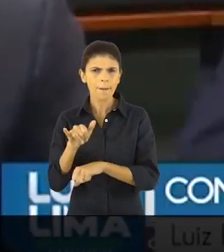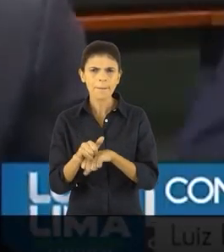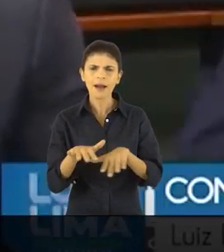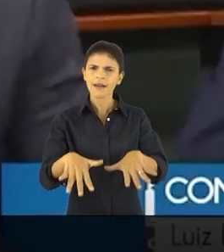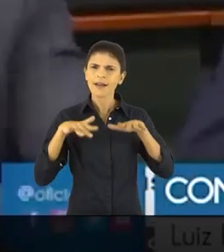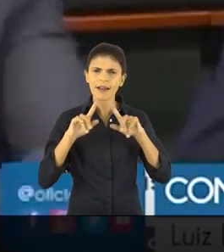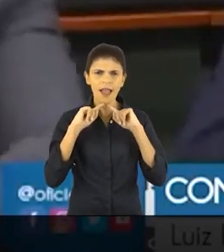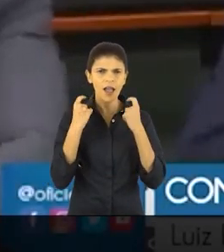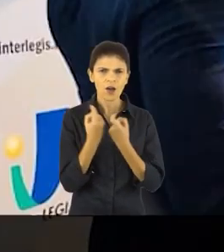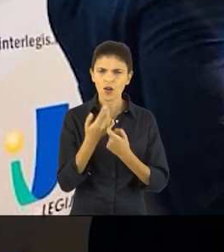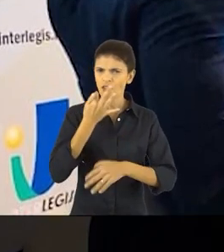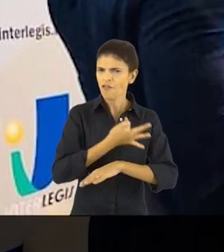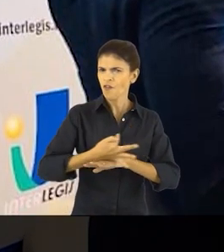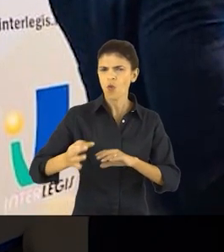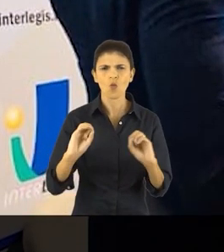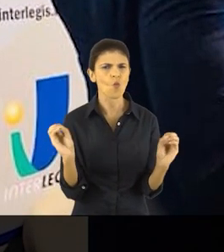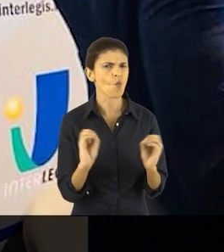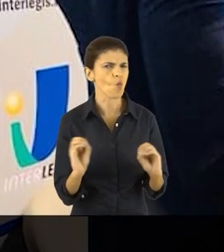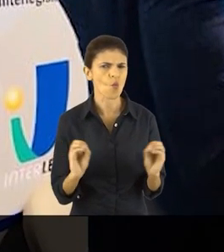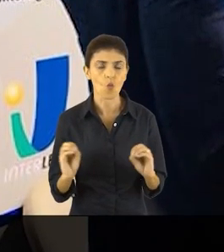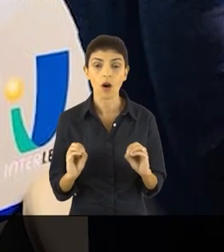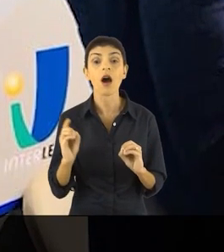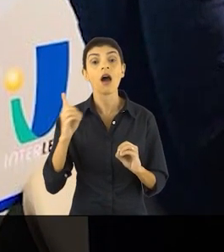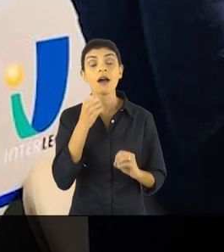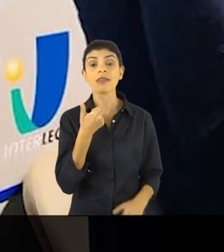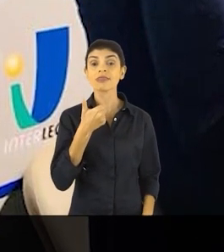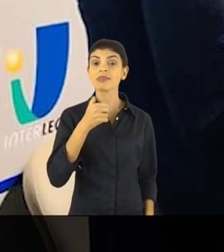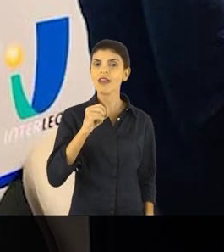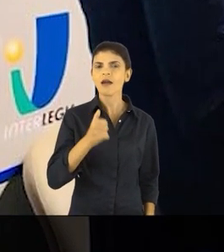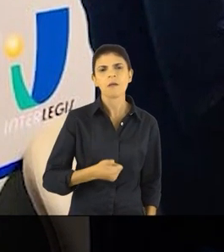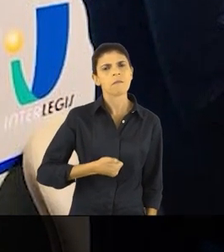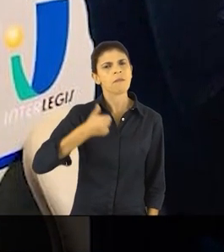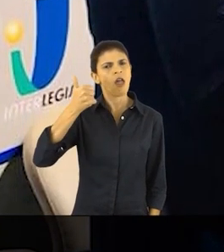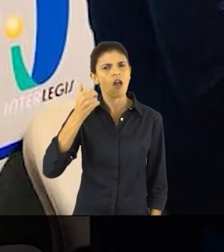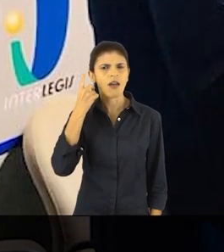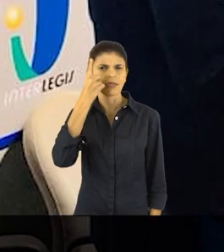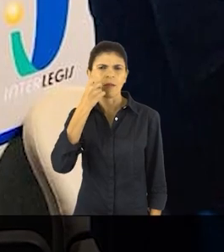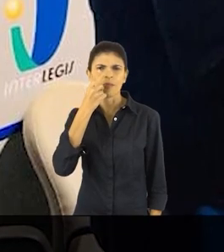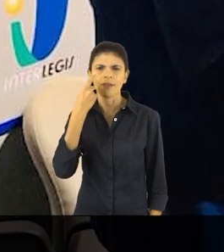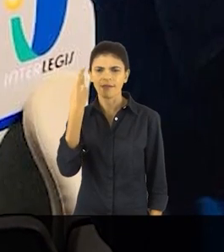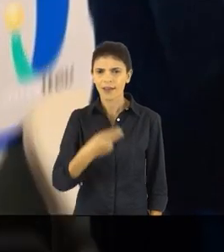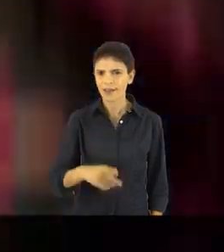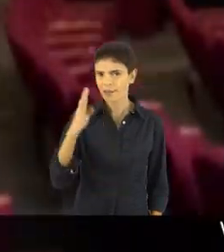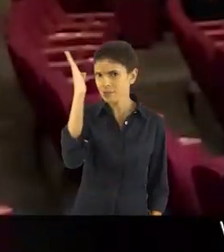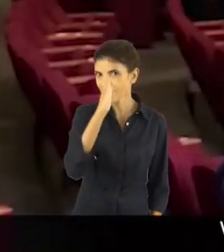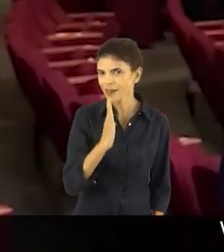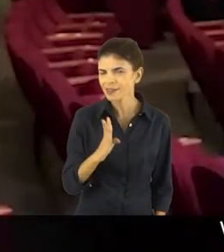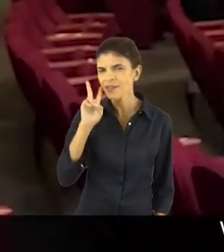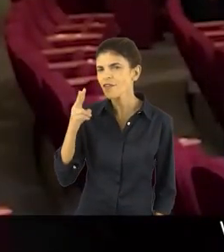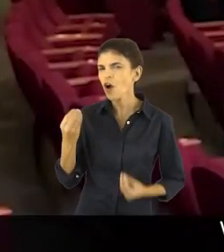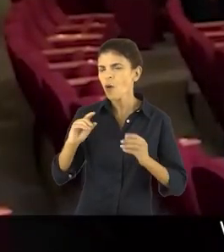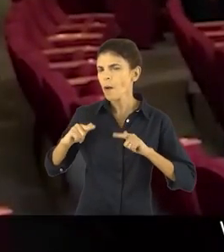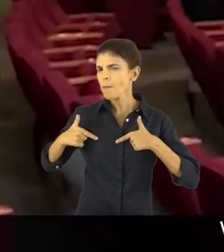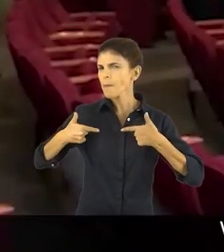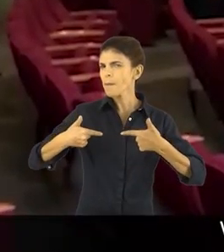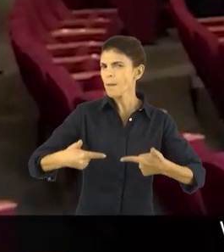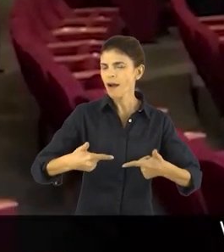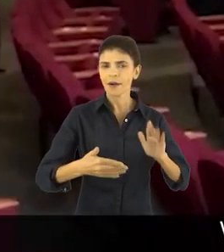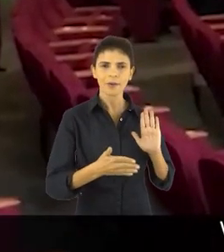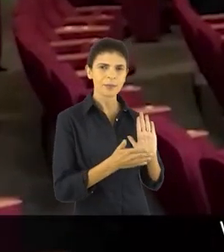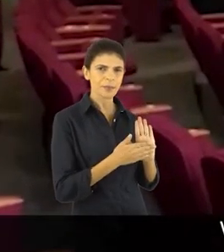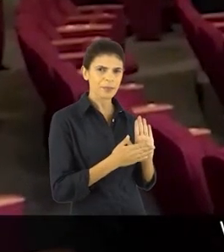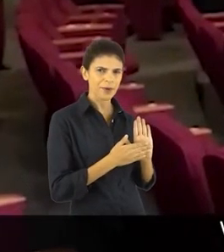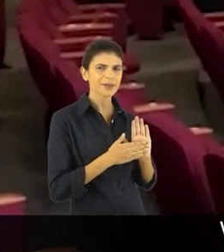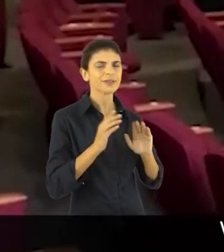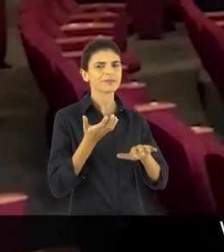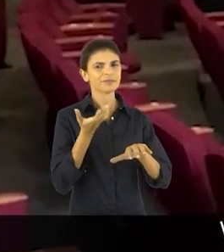nenhuma sessão. Está entre os 10 melhores parlamentares do país. Veja um pouco da atuação do